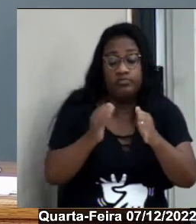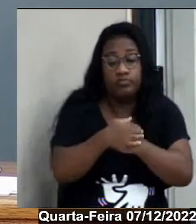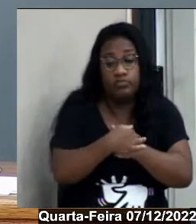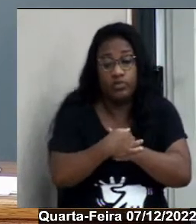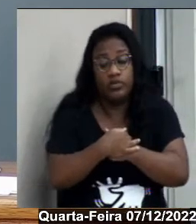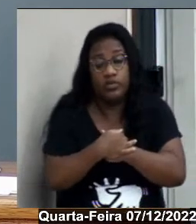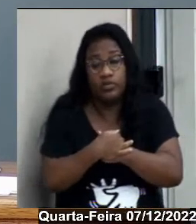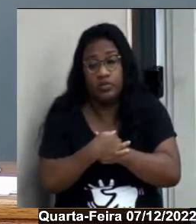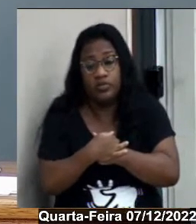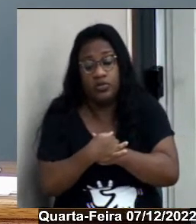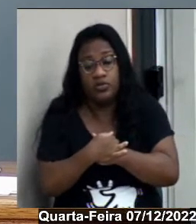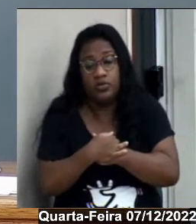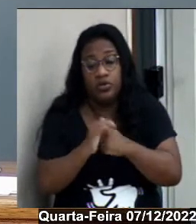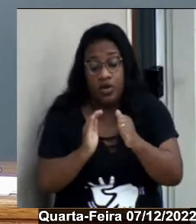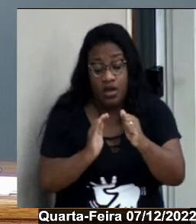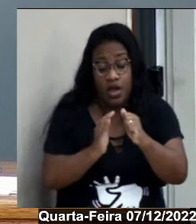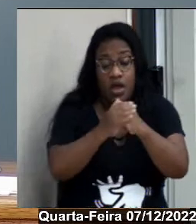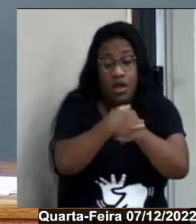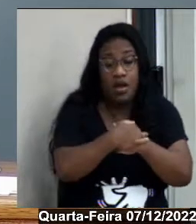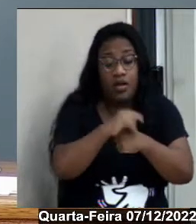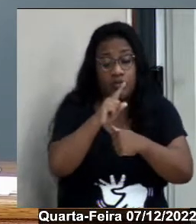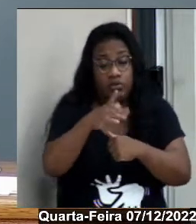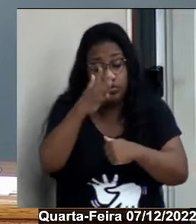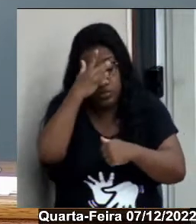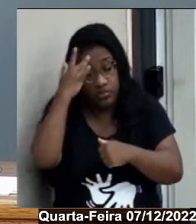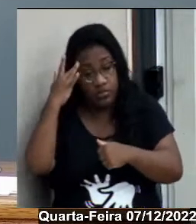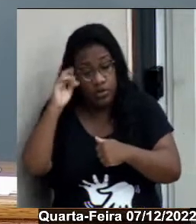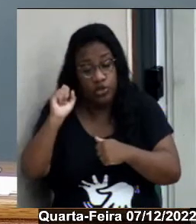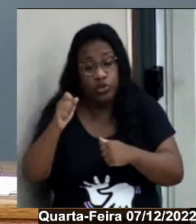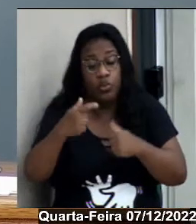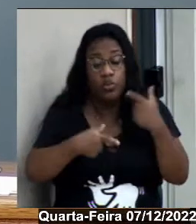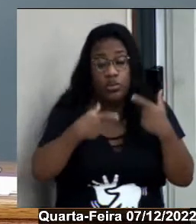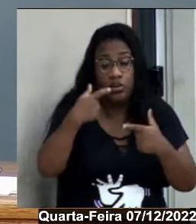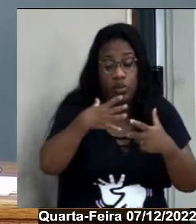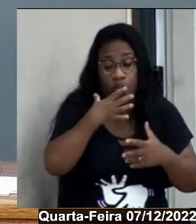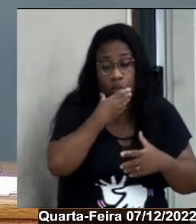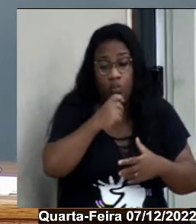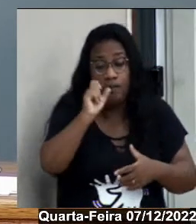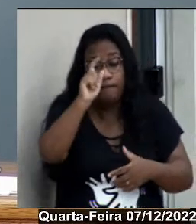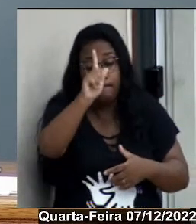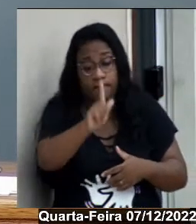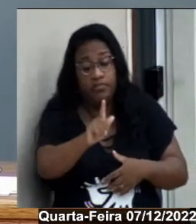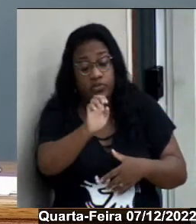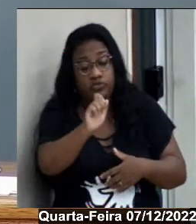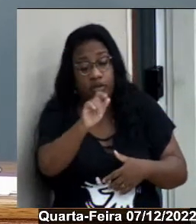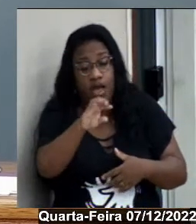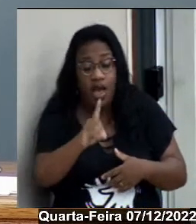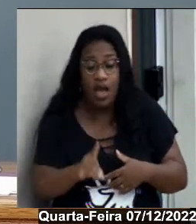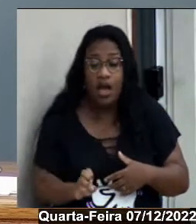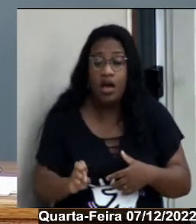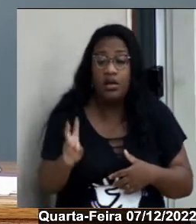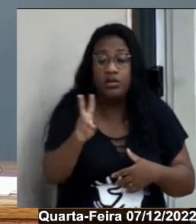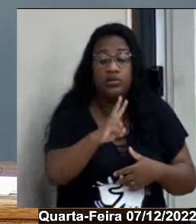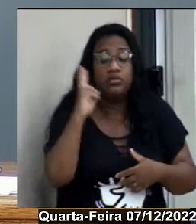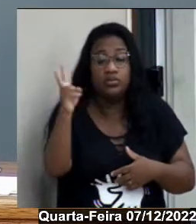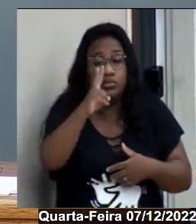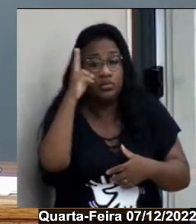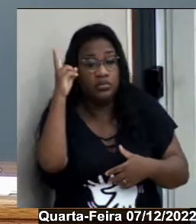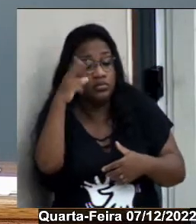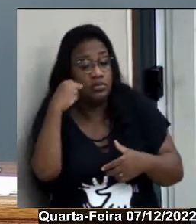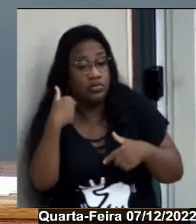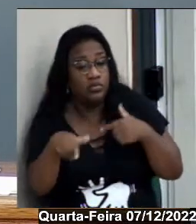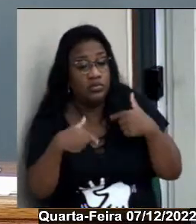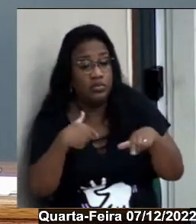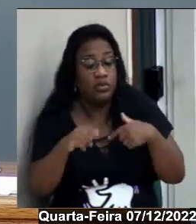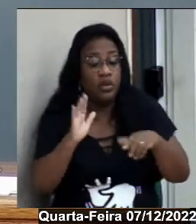Proteção de Autoridades e Dignatários, GEAD, a valorização e a